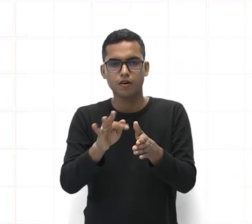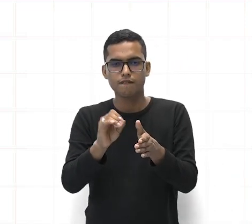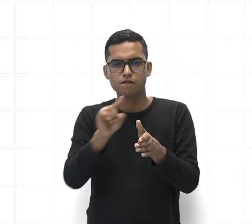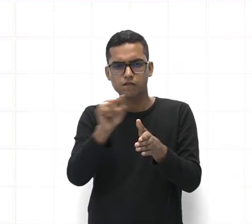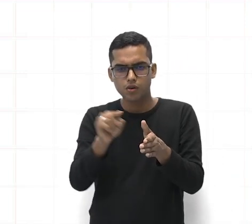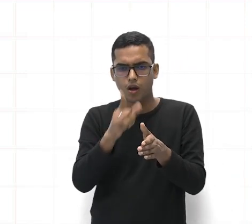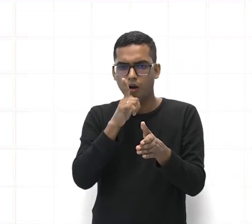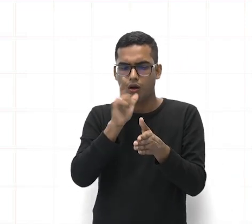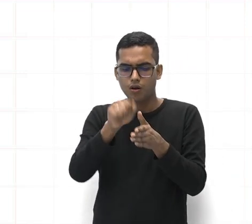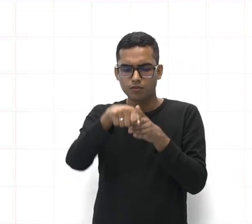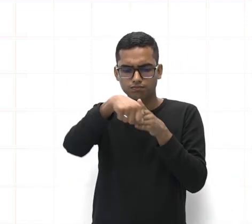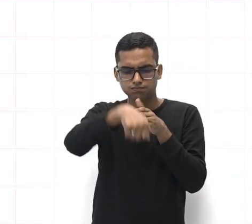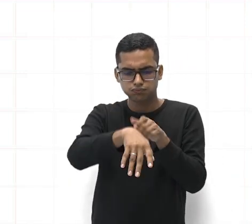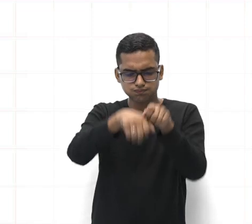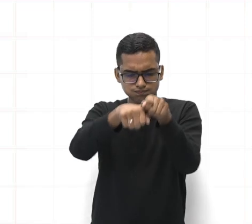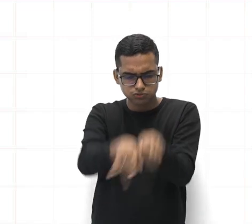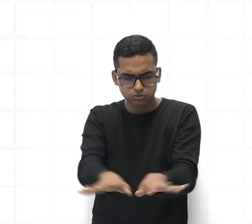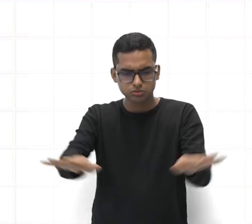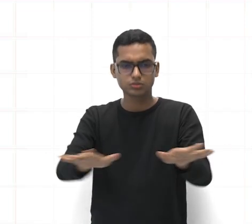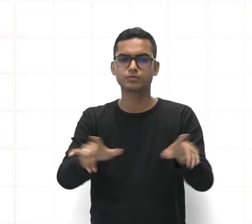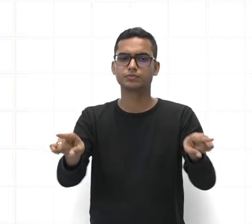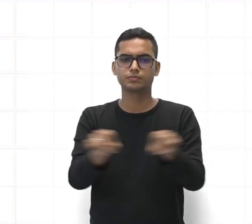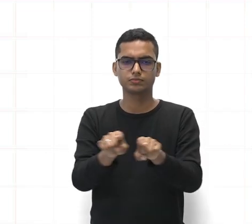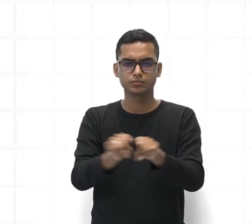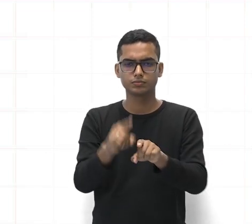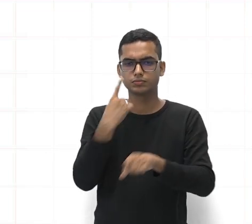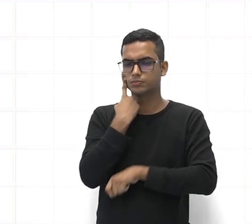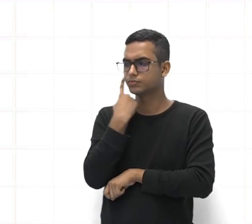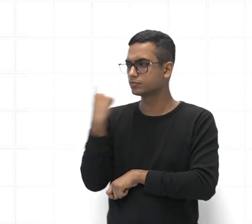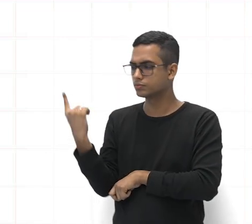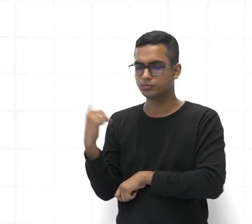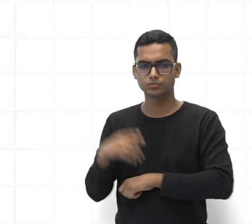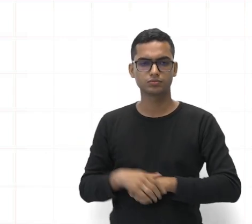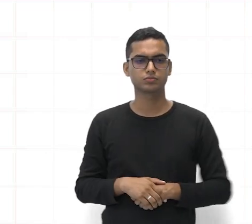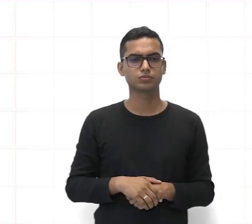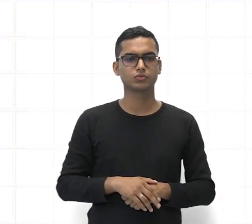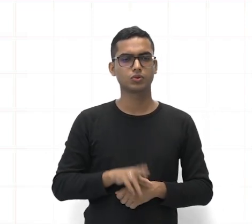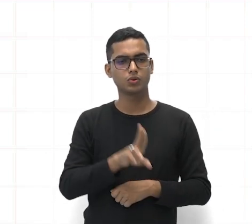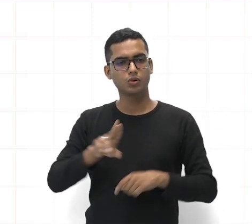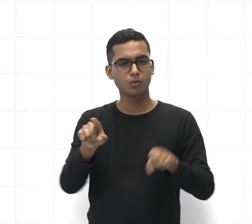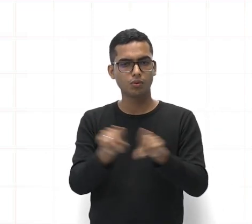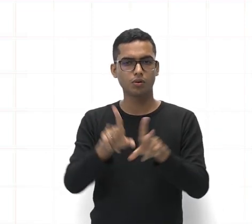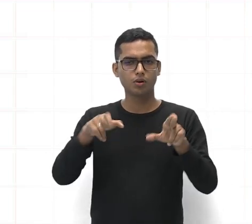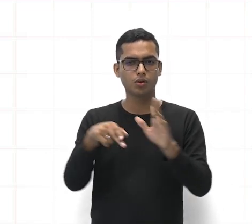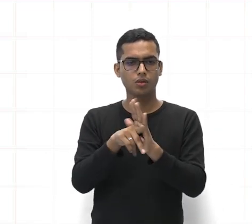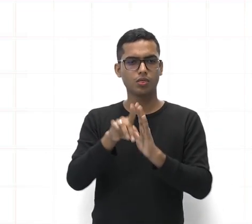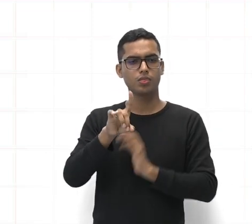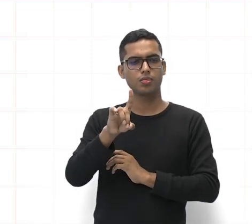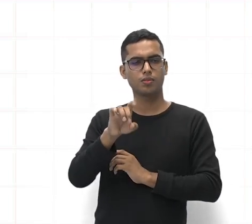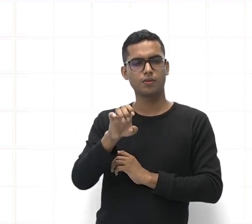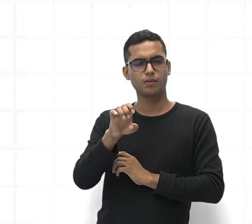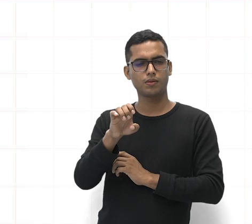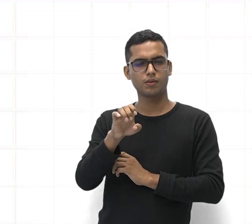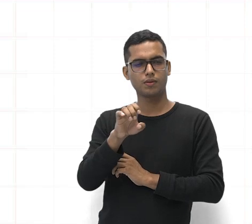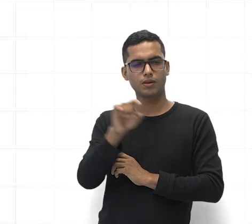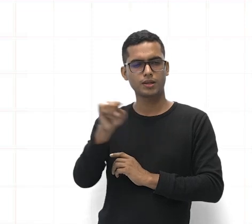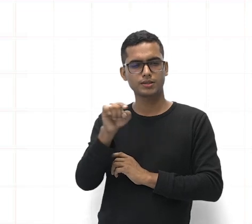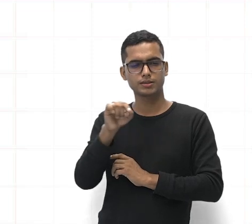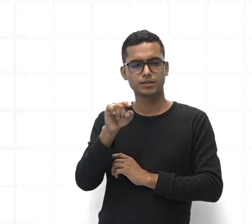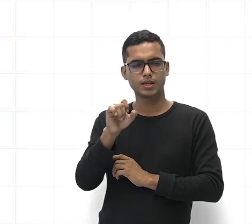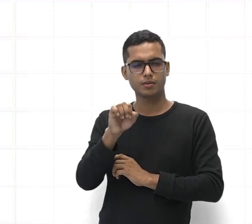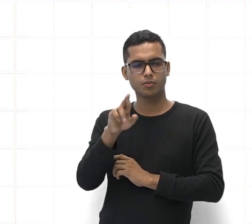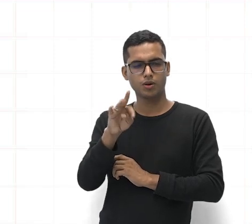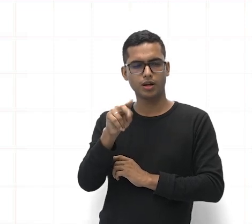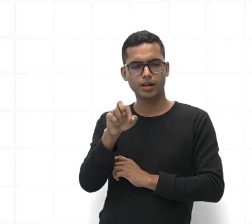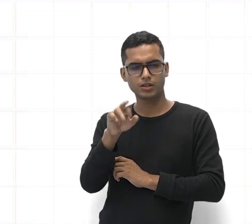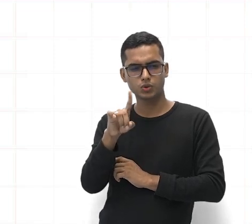o rio ele deságua, que também é chamada de desembocadura. Então a foz do rio é onde é a região,